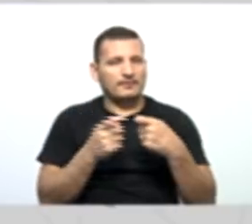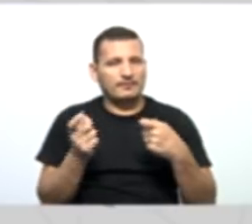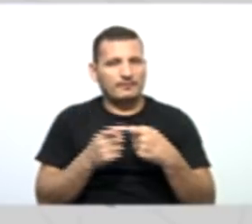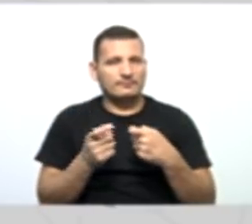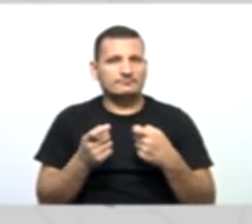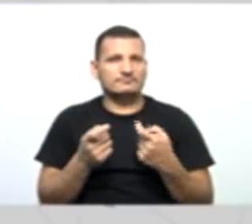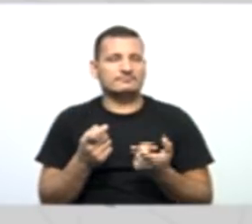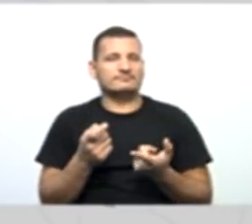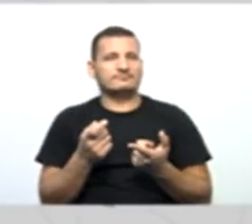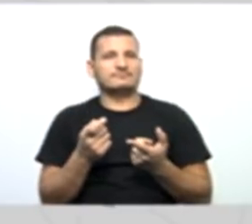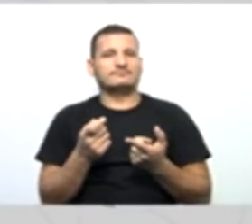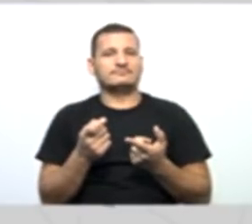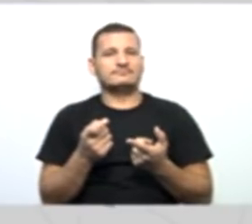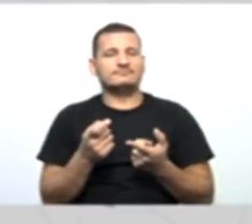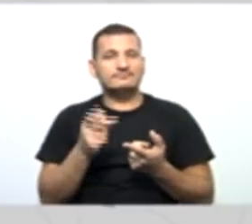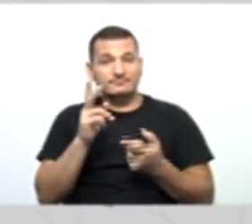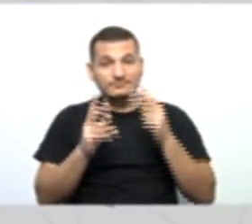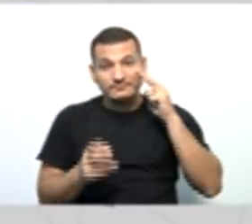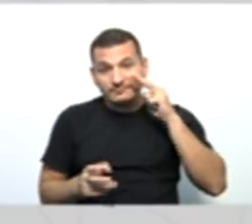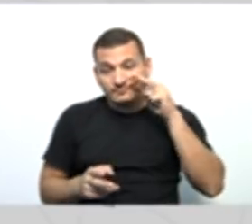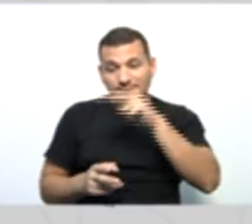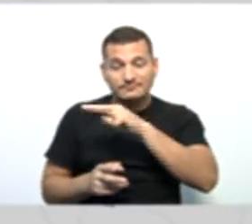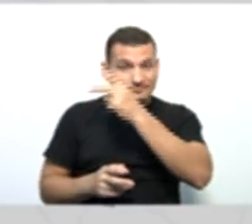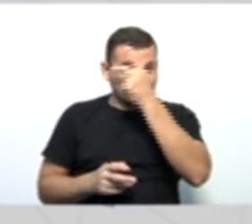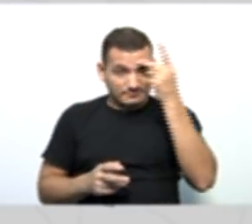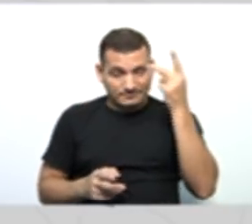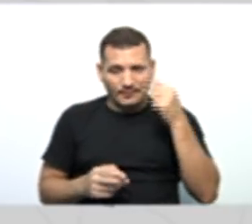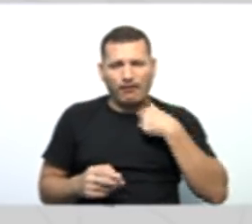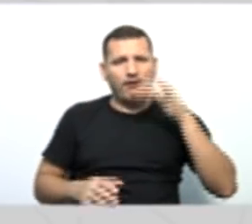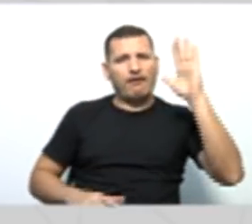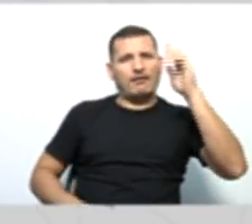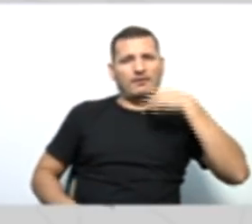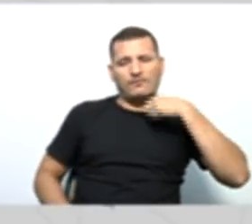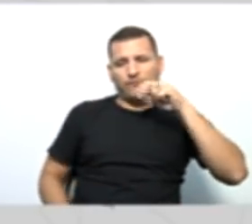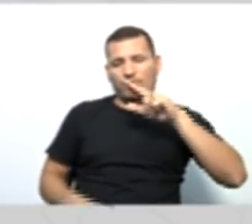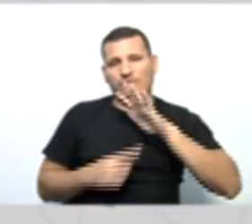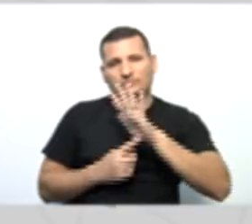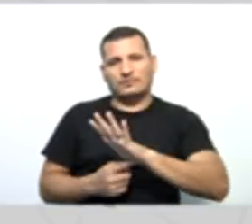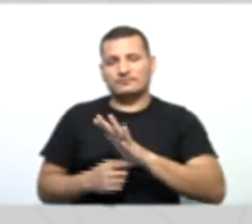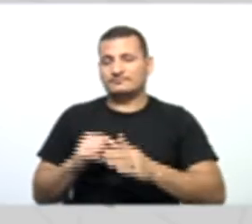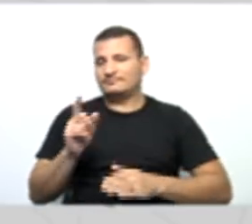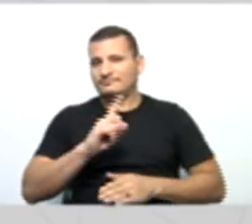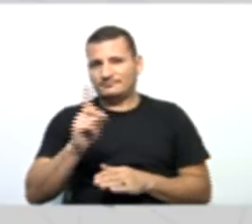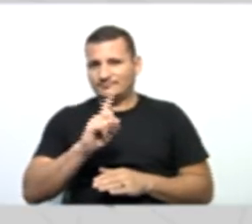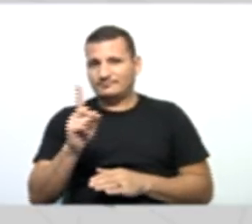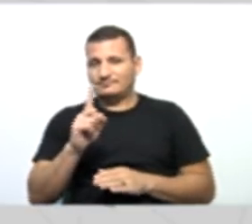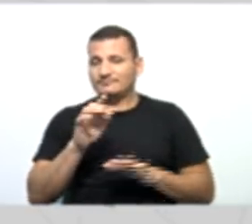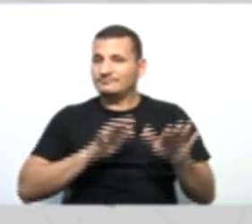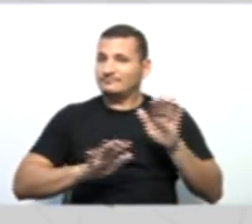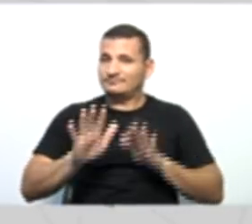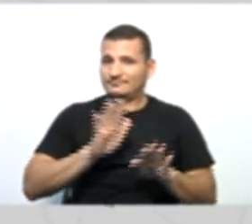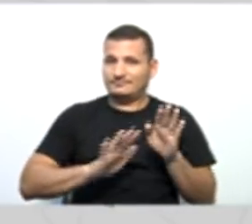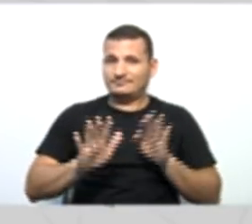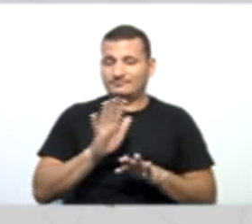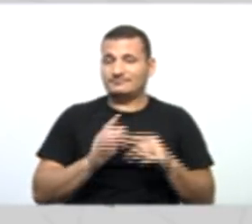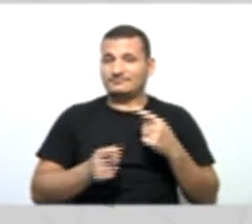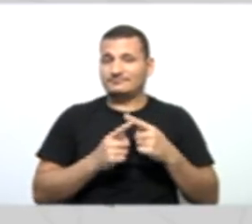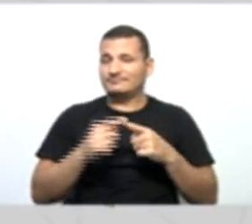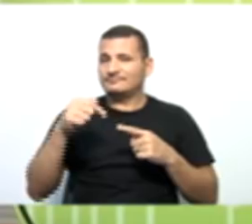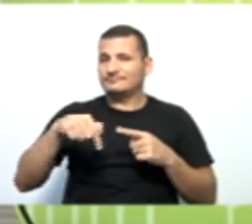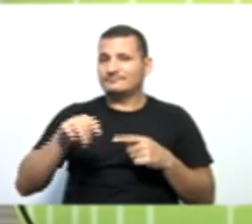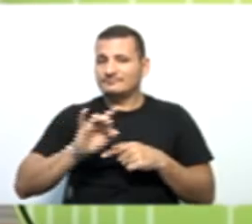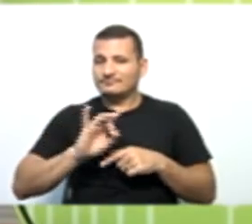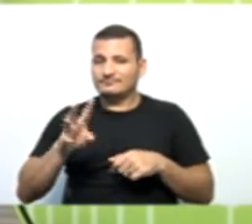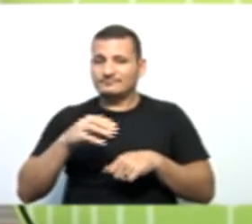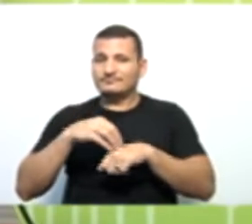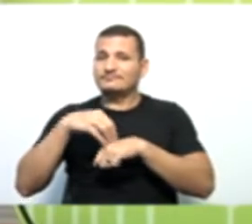primeira, que vai de repente ver uma pessoa passando mal e dizer, deixa comigo que eu vou solucionar o problema. Não, não é por aí. Tá? Então tome muito cuidado, porque aqui são dicas e